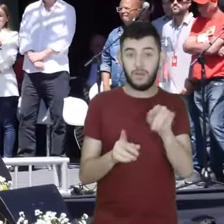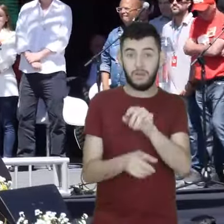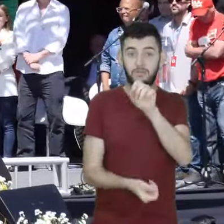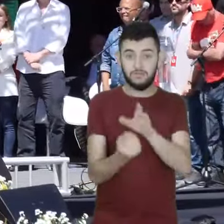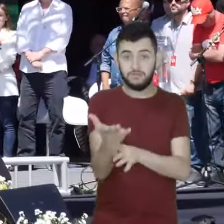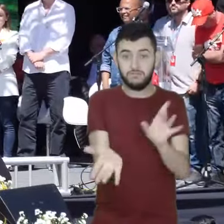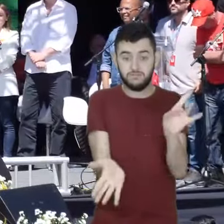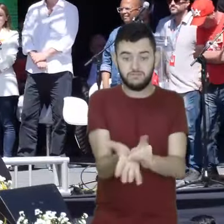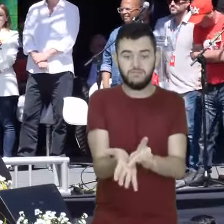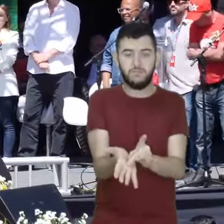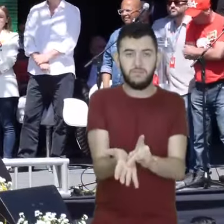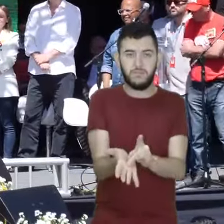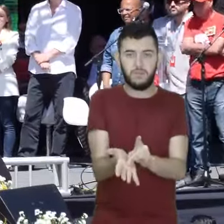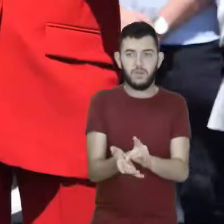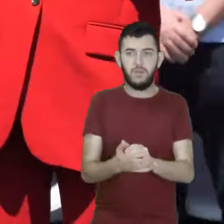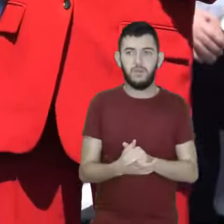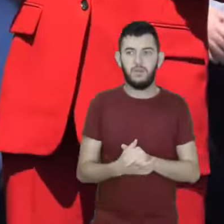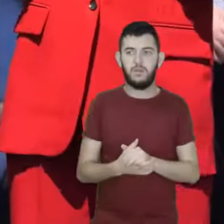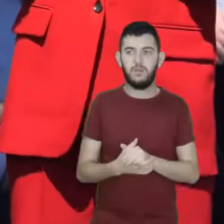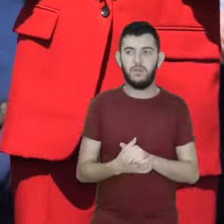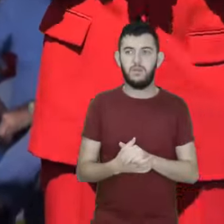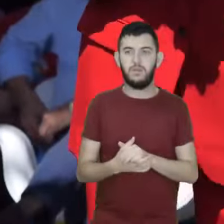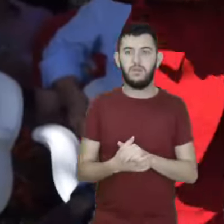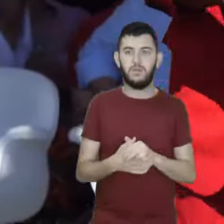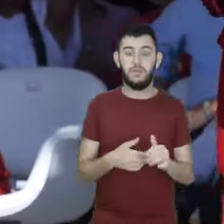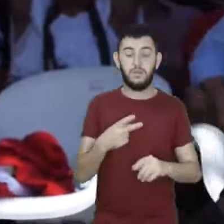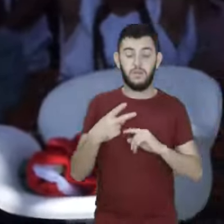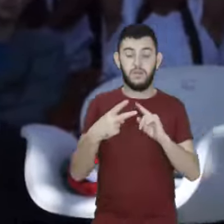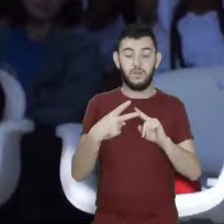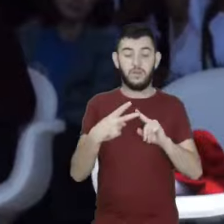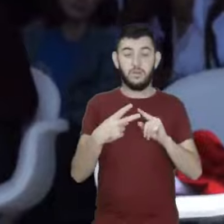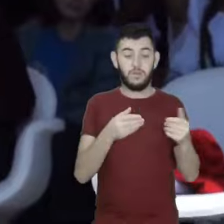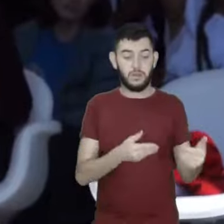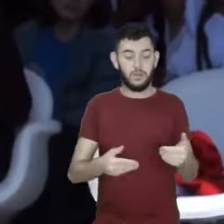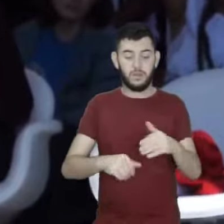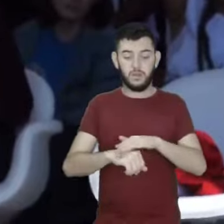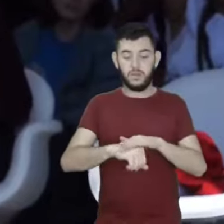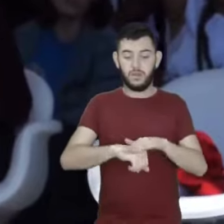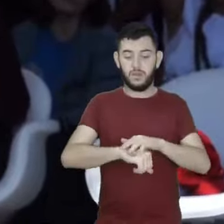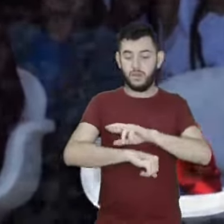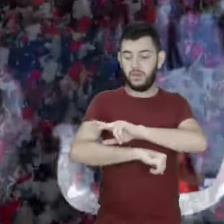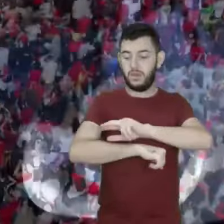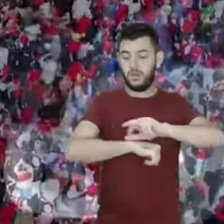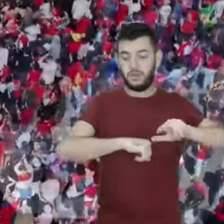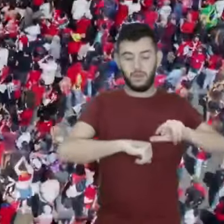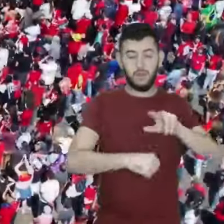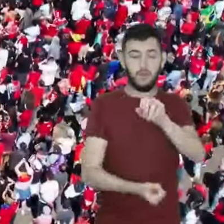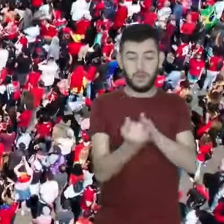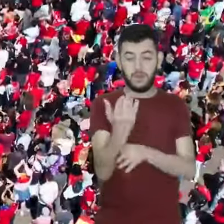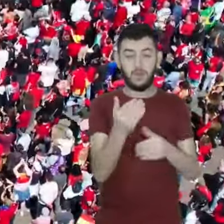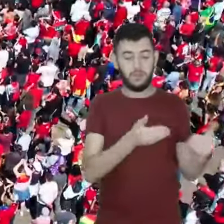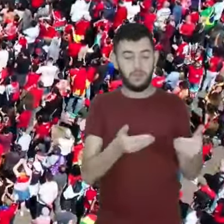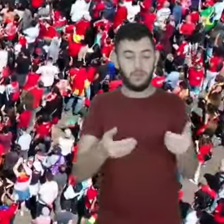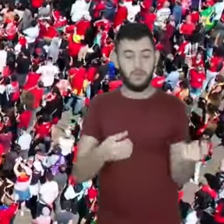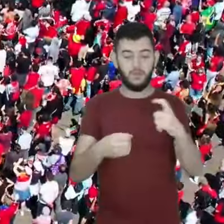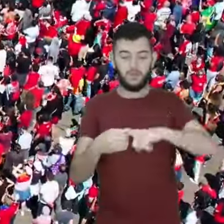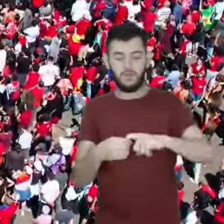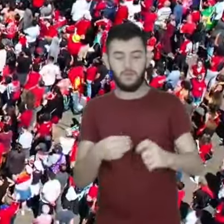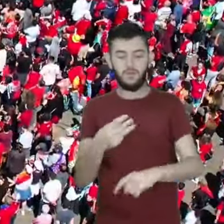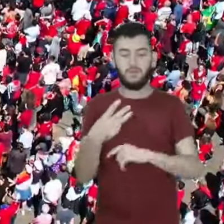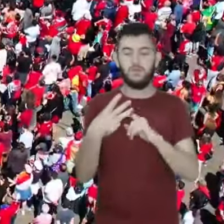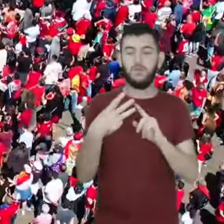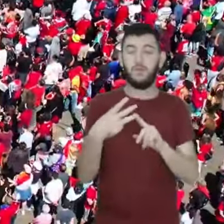O Ministério da Igualdade Racial vai ser criado como Ministério. A gente vai voltar a criar o